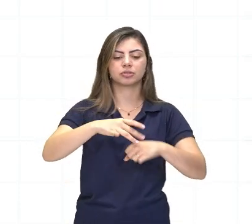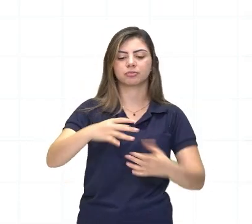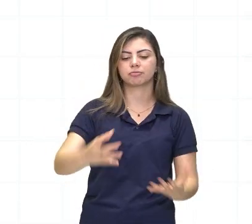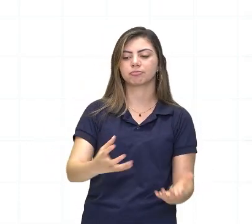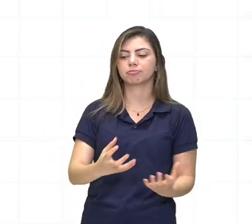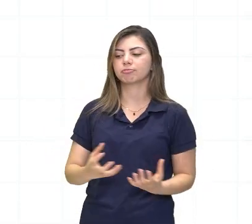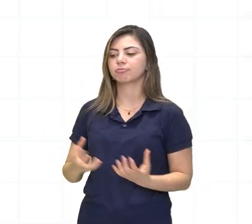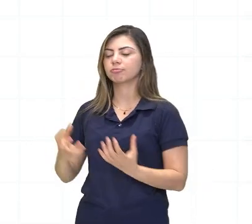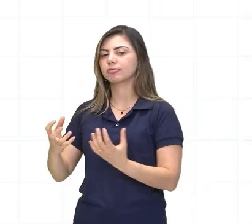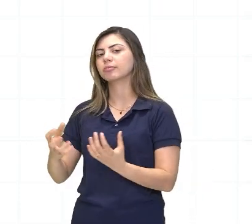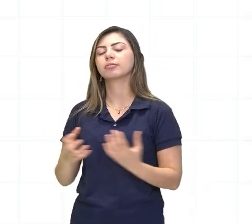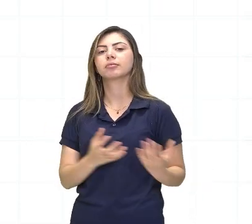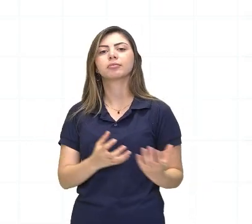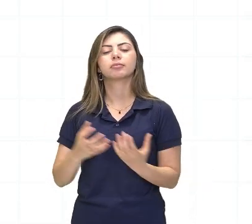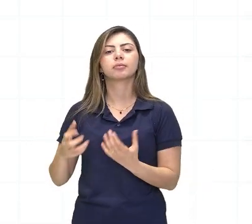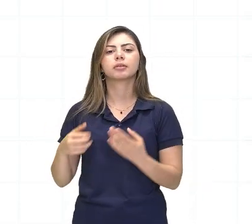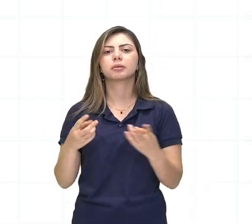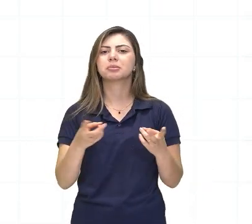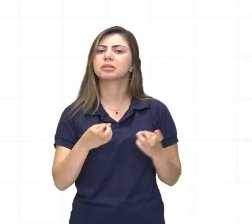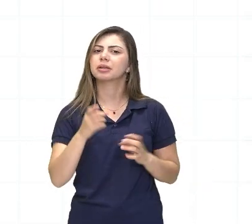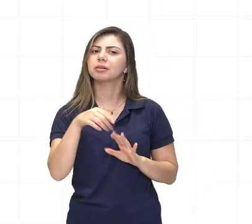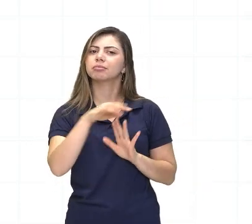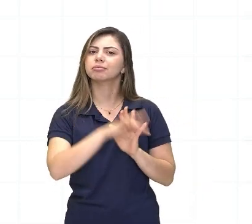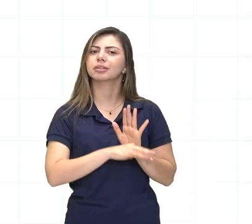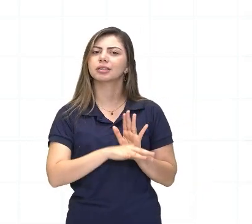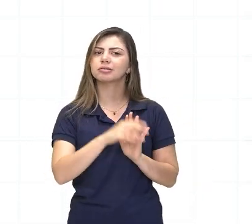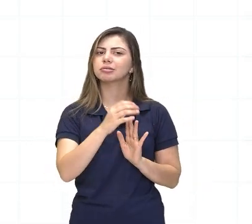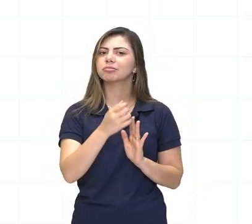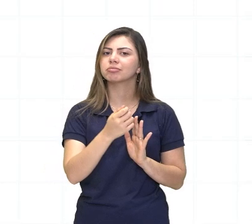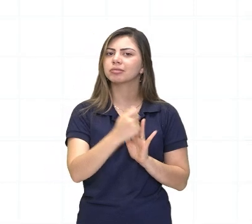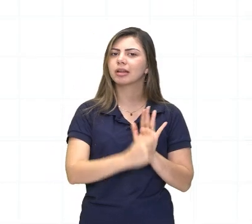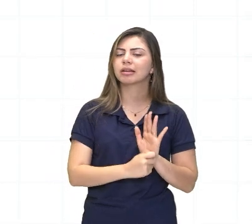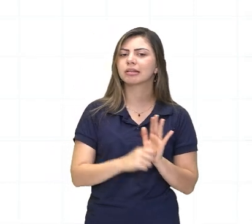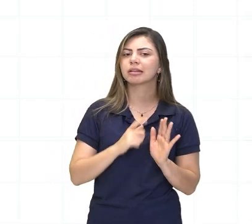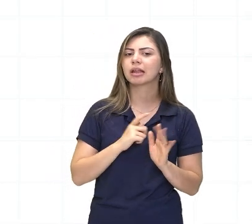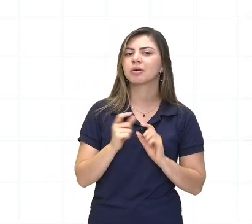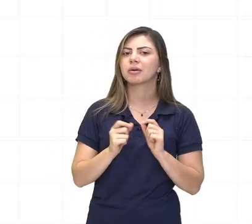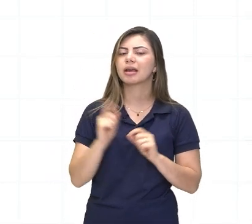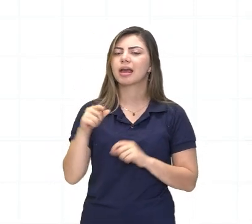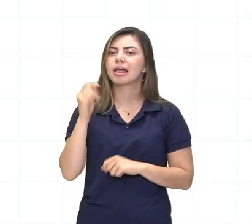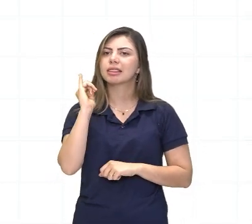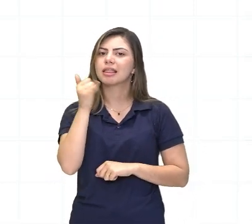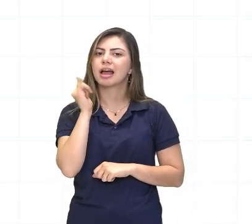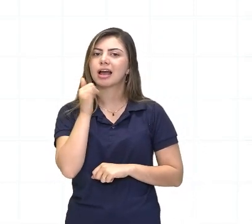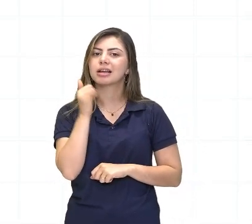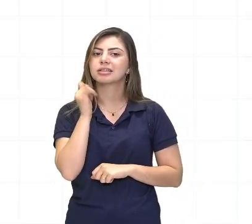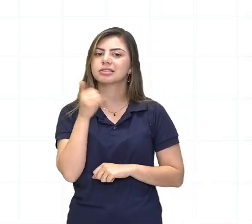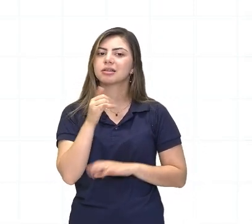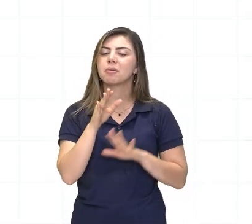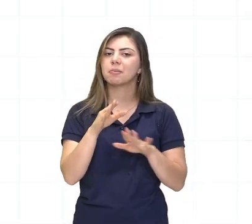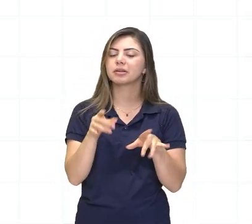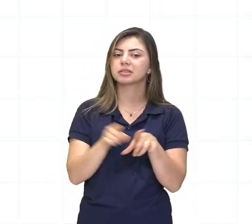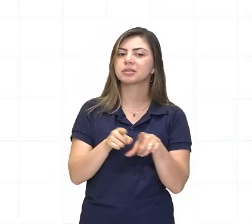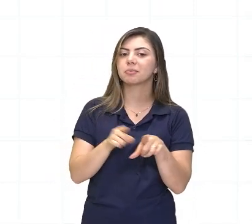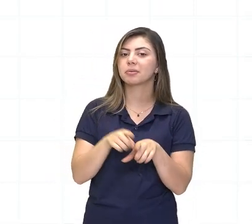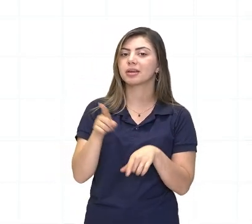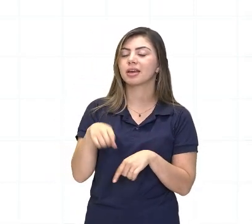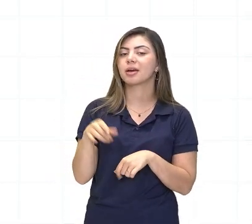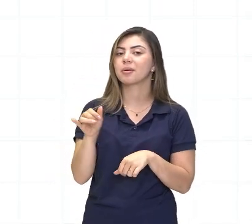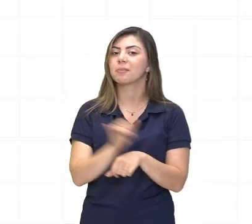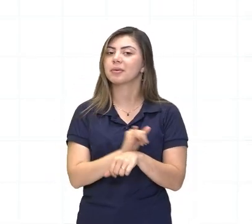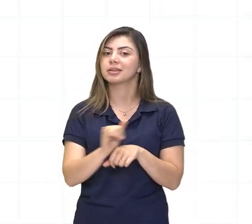por exemplo, quando você vai escrever uma redação, que você tenha narrativa, que você narre alguma coisa. Mas também é uma